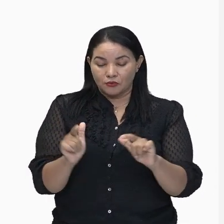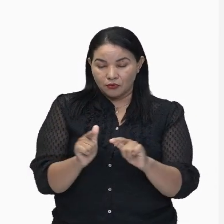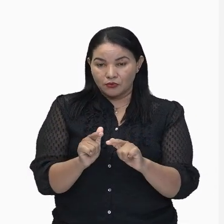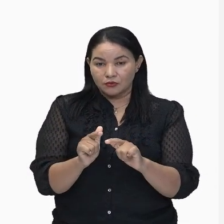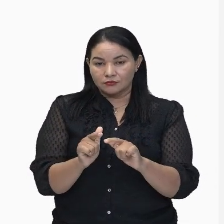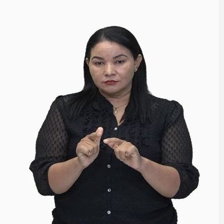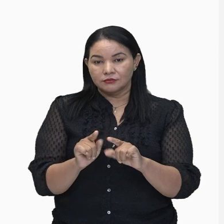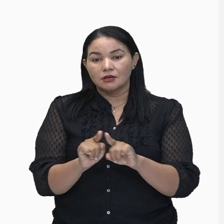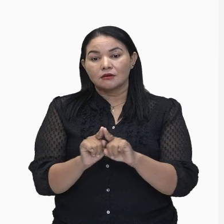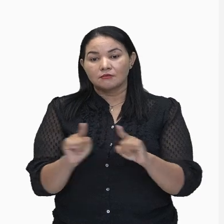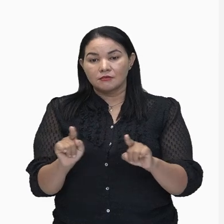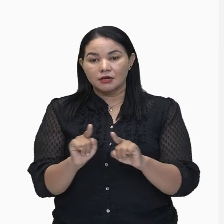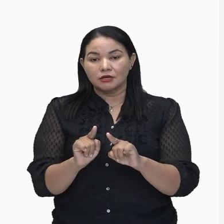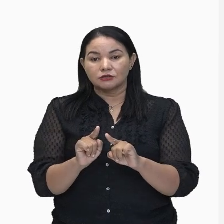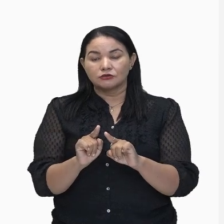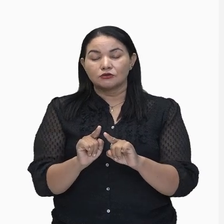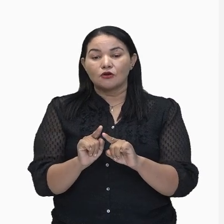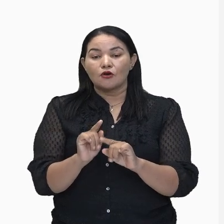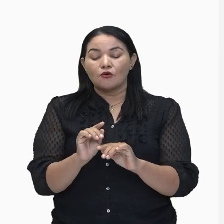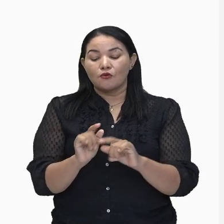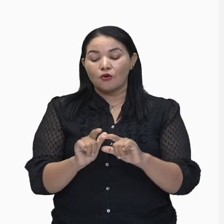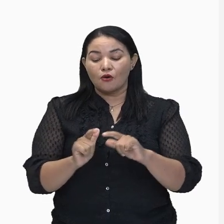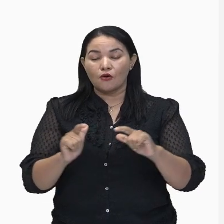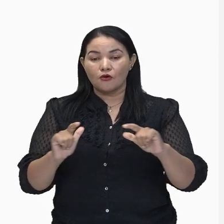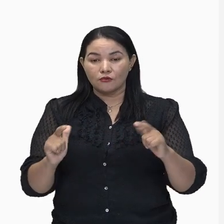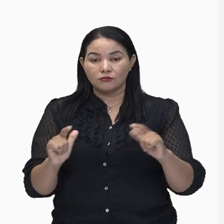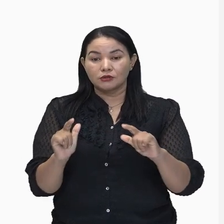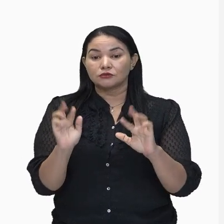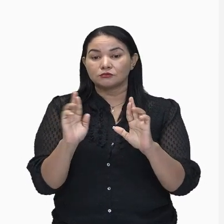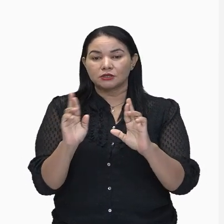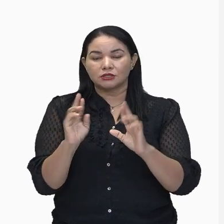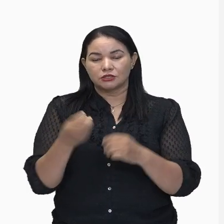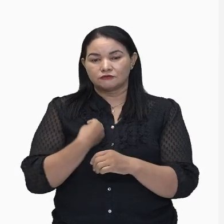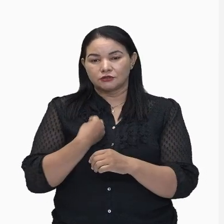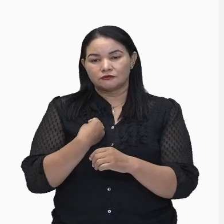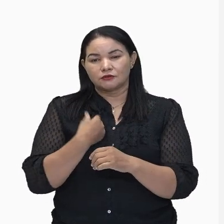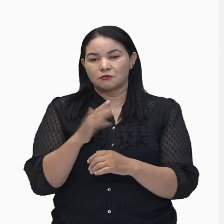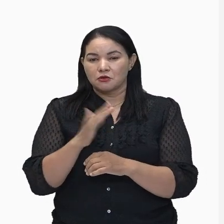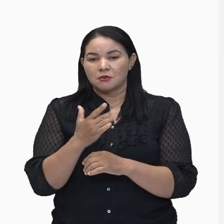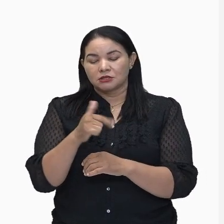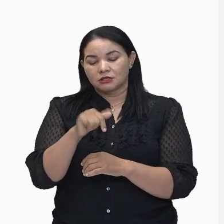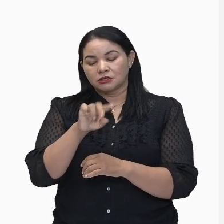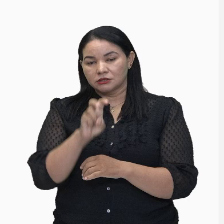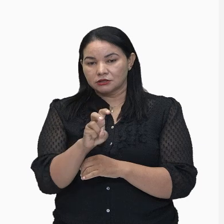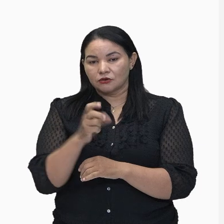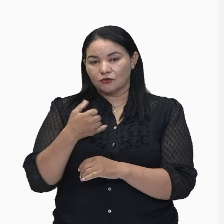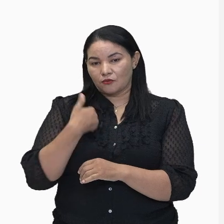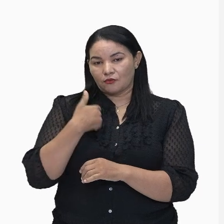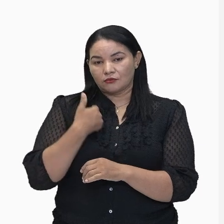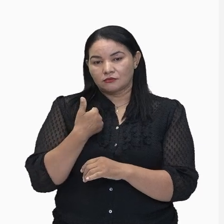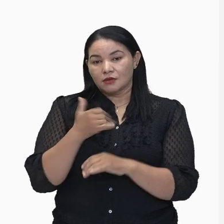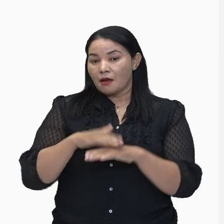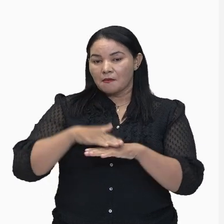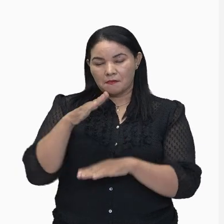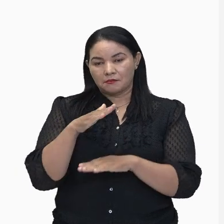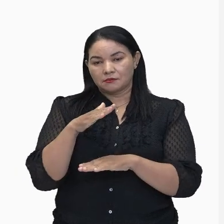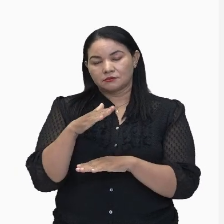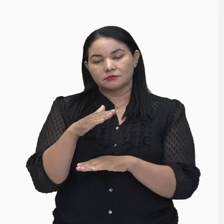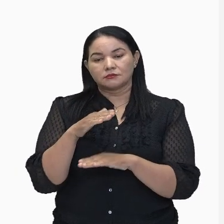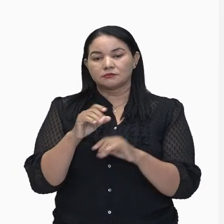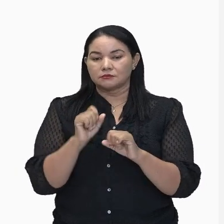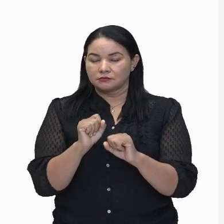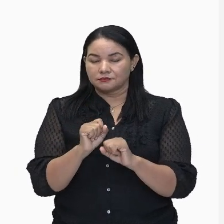o aumento na expectativa de vida ali em torno de 75 anos, acima de 75 anos,